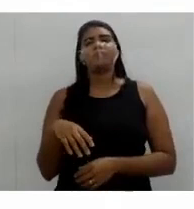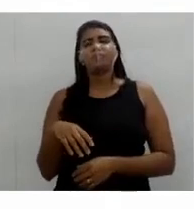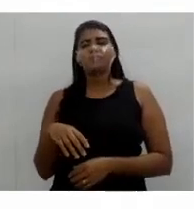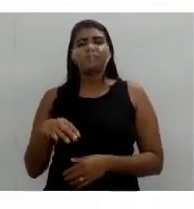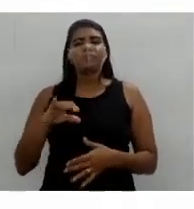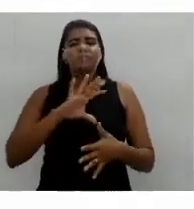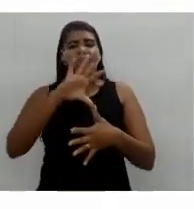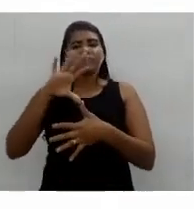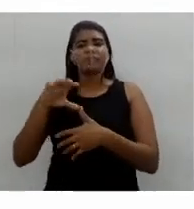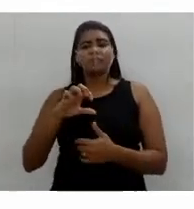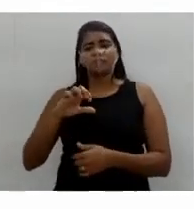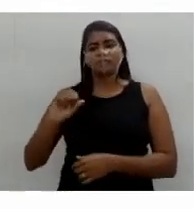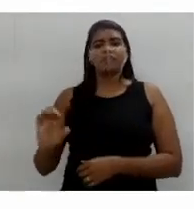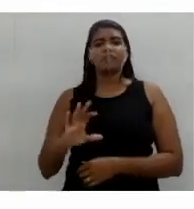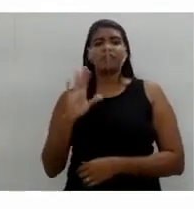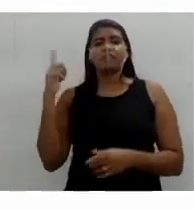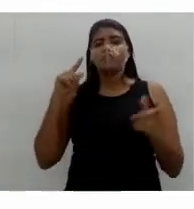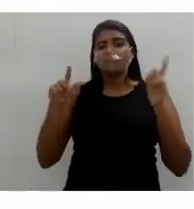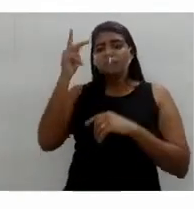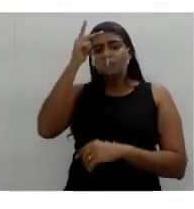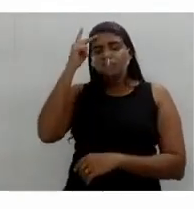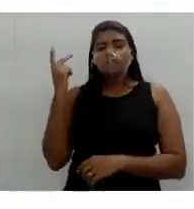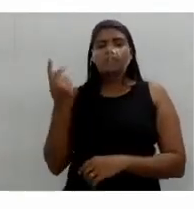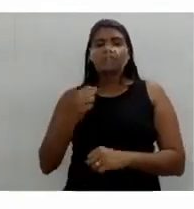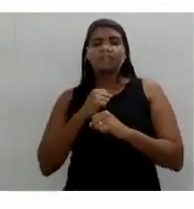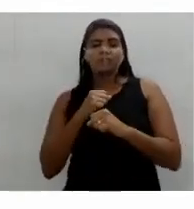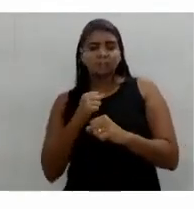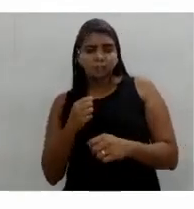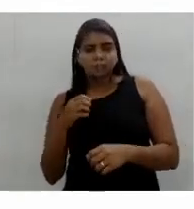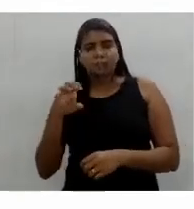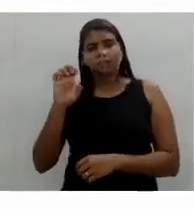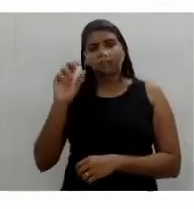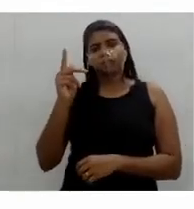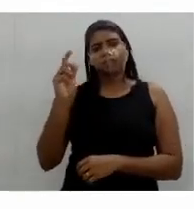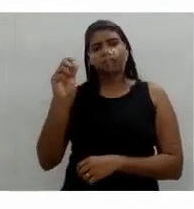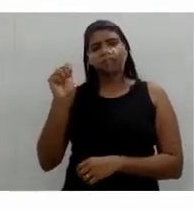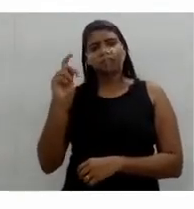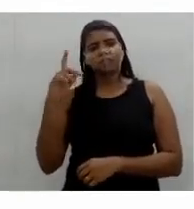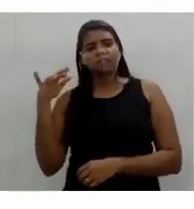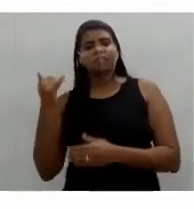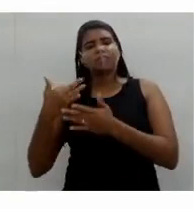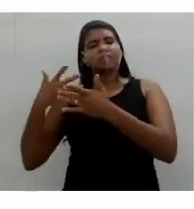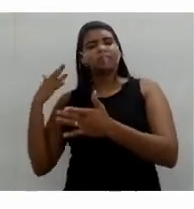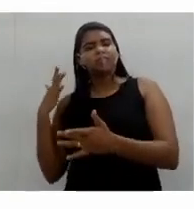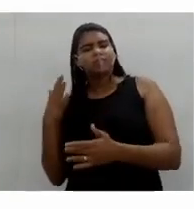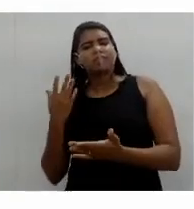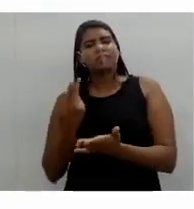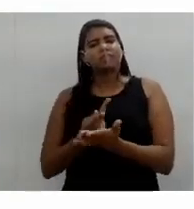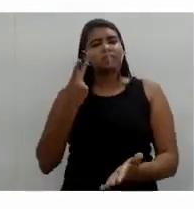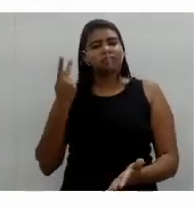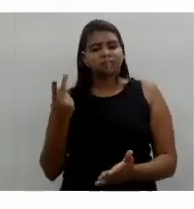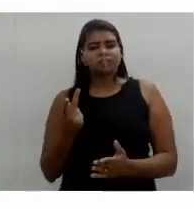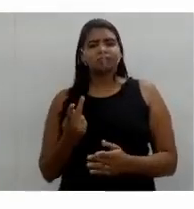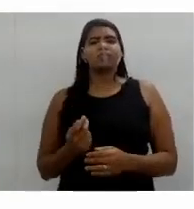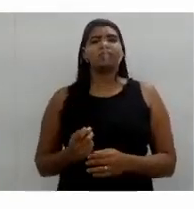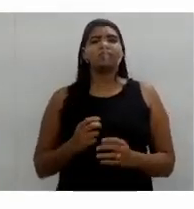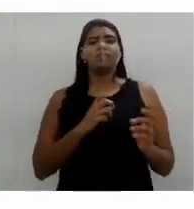os americanos, eles venceram essa corrida, né? E esse momento histórico, ele é conhecido como Guerra